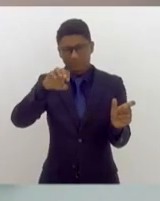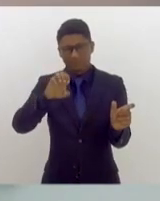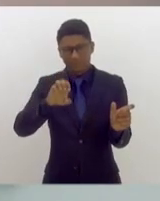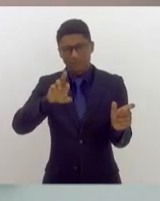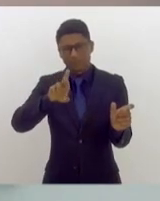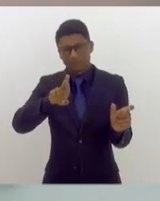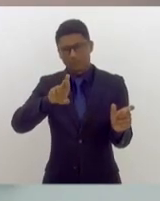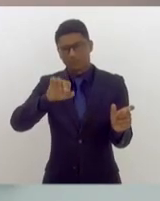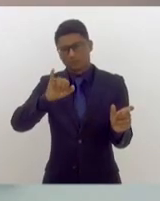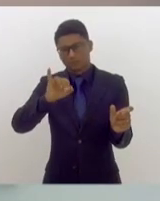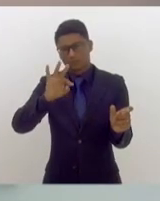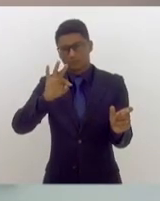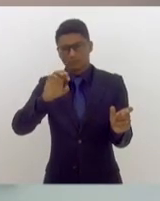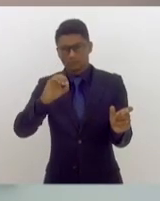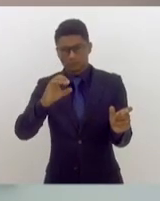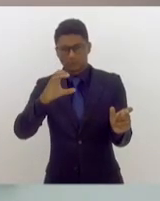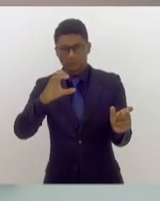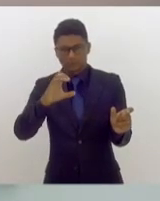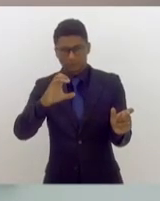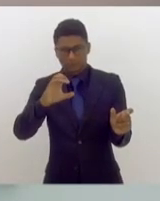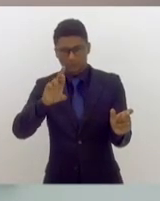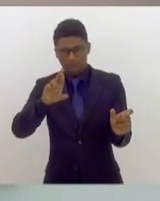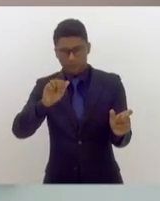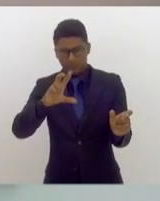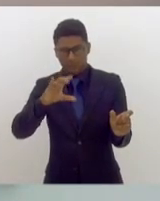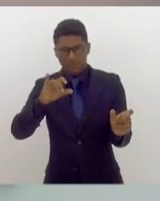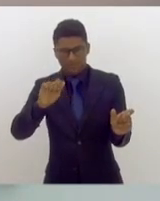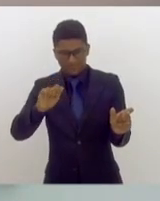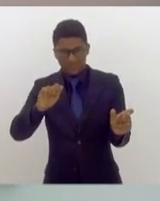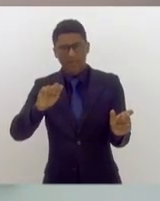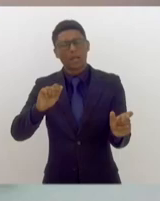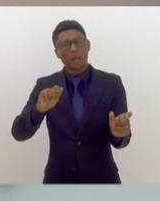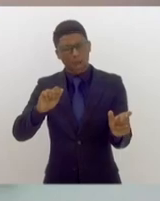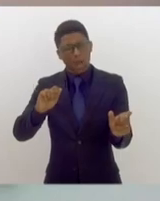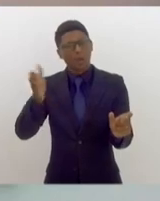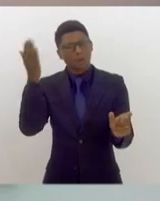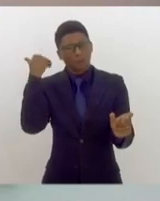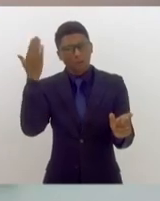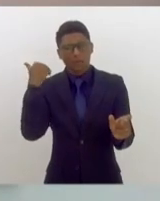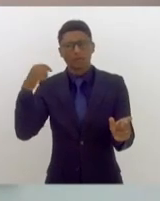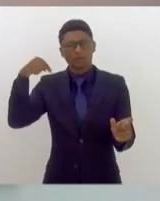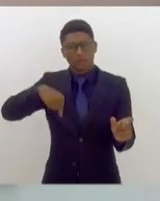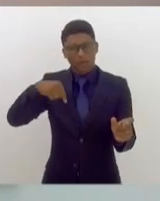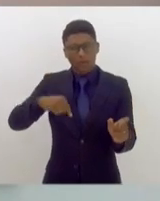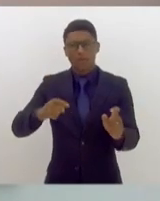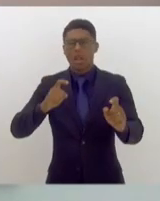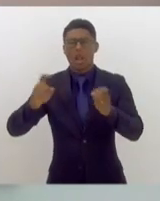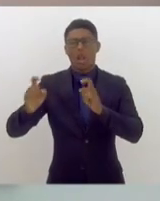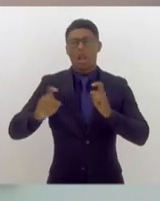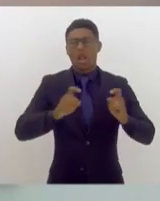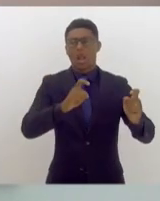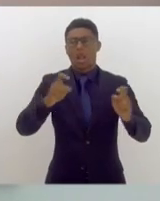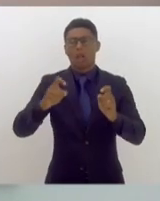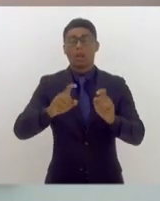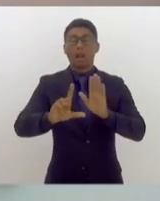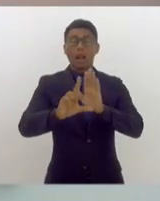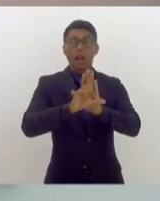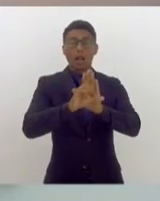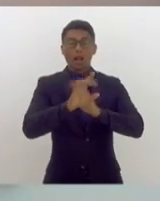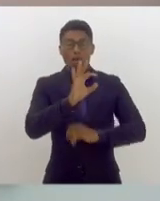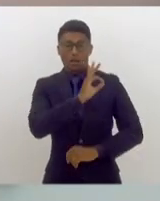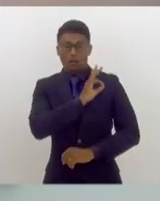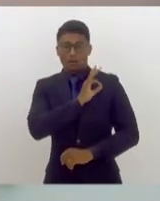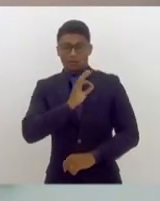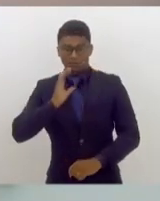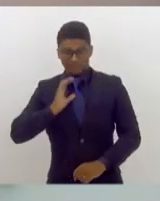professor Madureira, eu assisti isso, esse debate, quando debateu-se aqui a lei orgânica da Polícia Civil. E